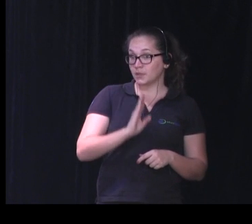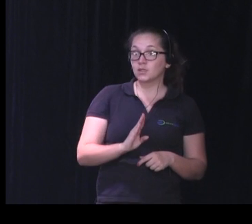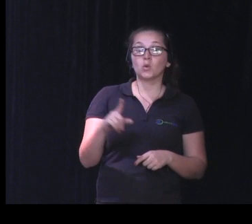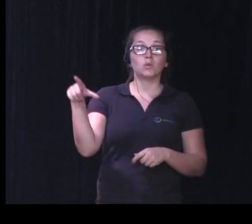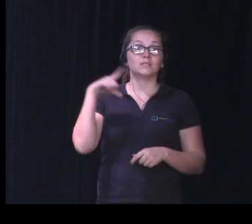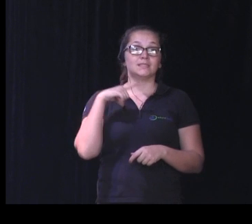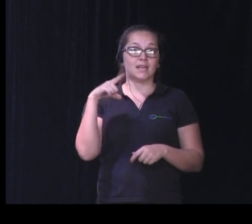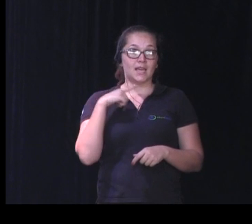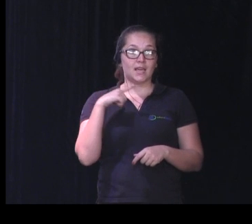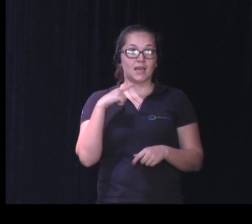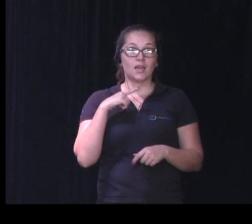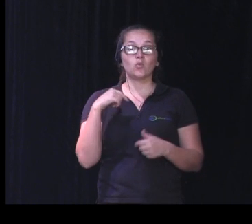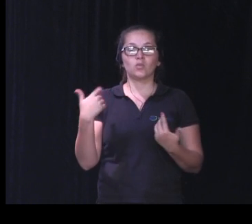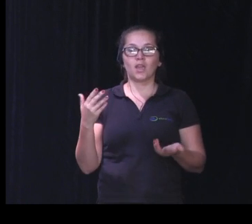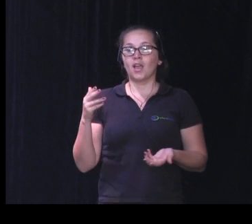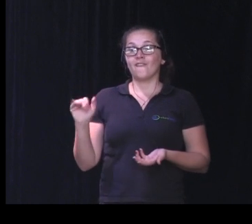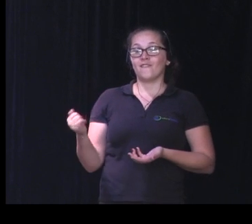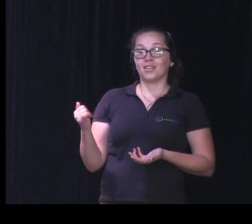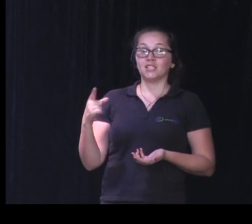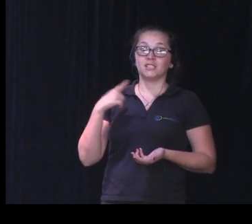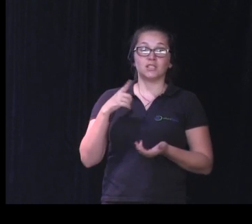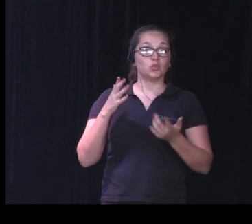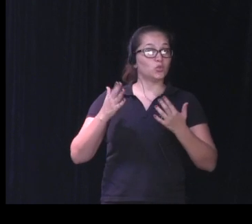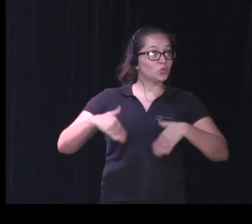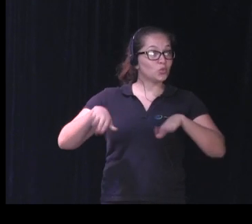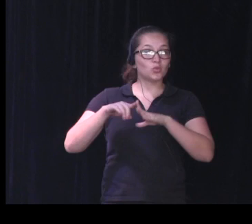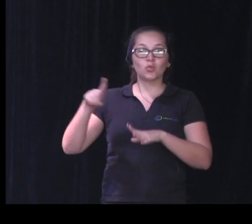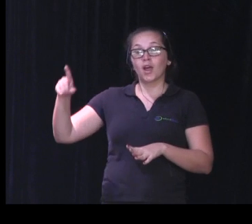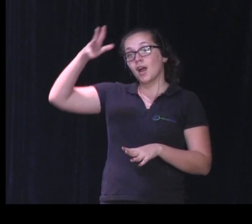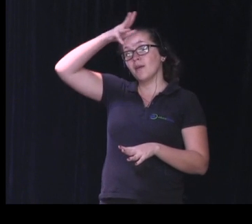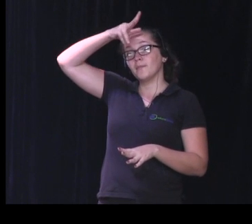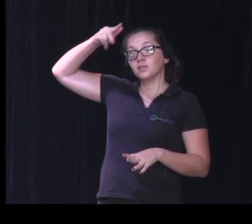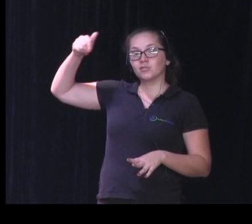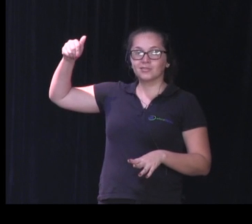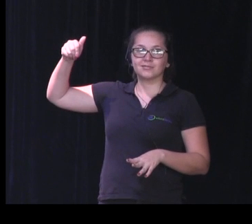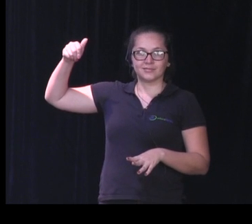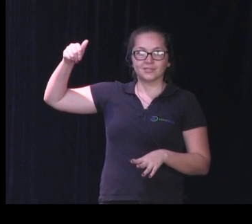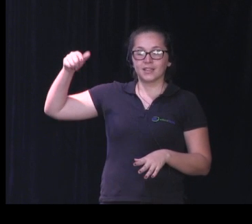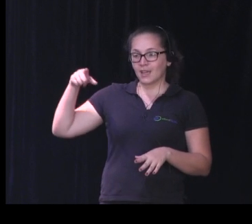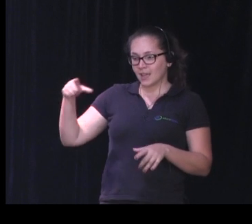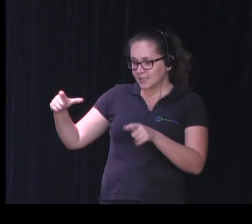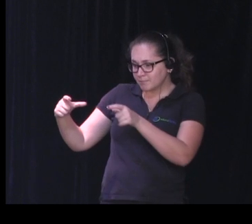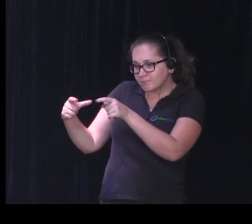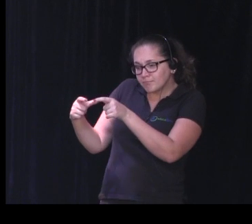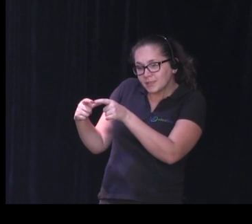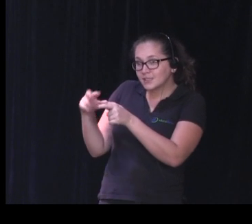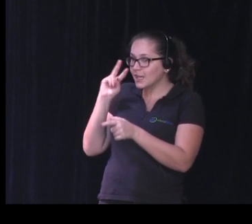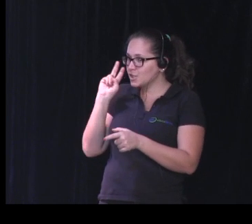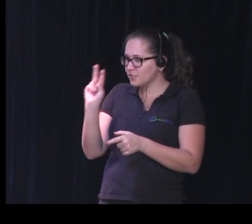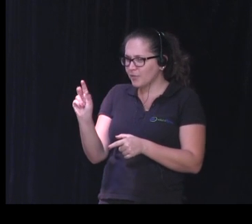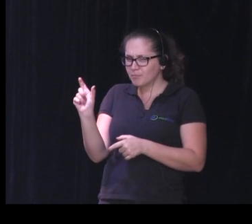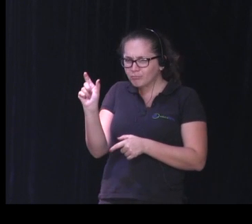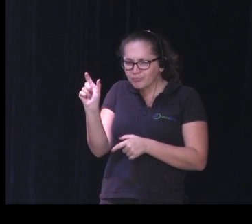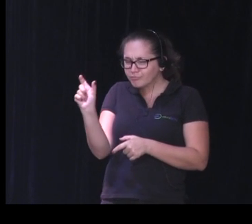O Brasil, vocês têm a vantagem de ter toda a Amazônia.